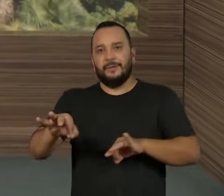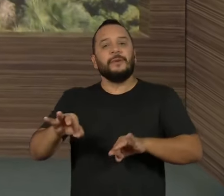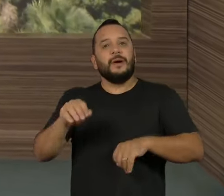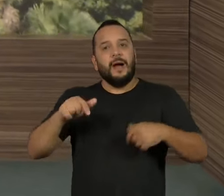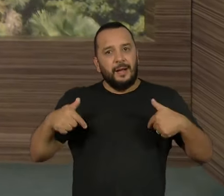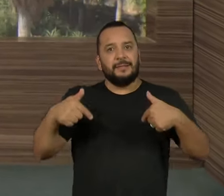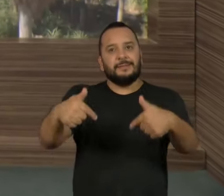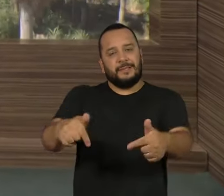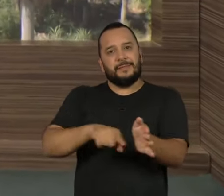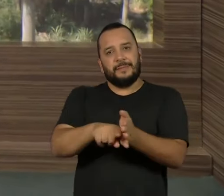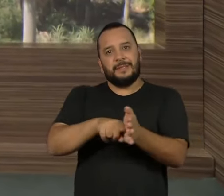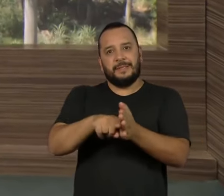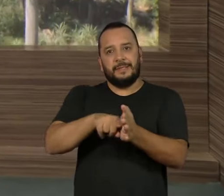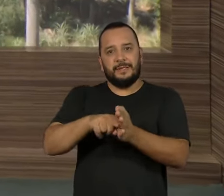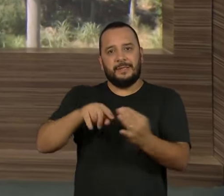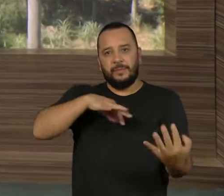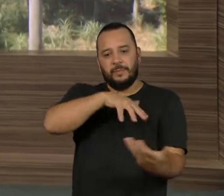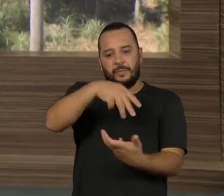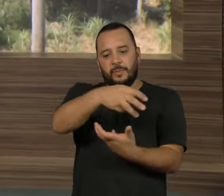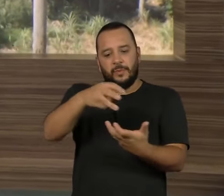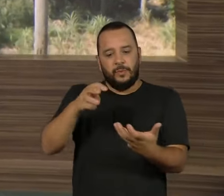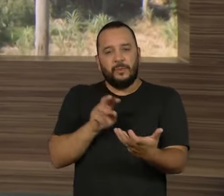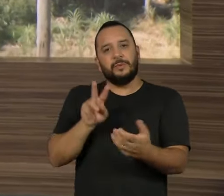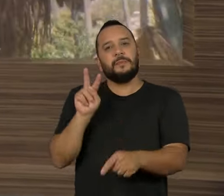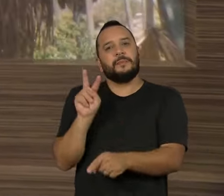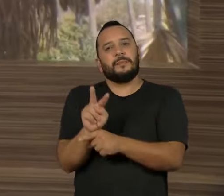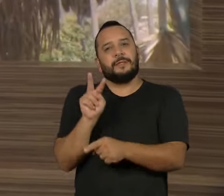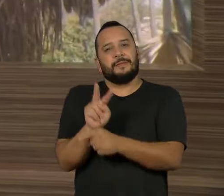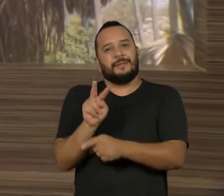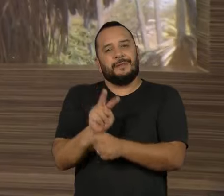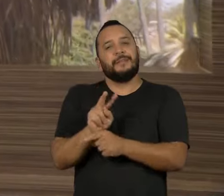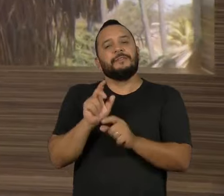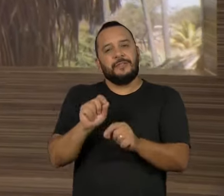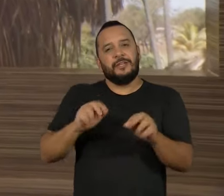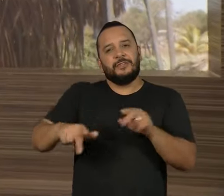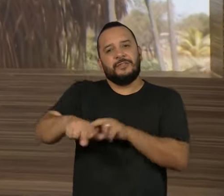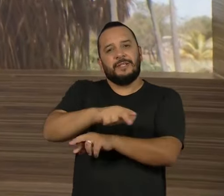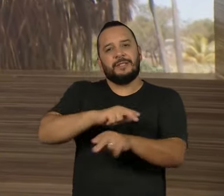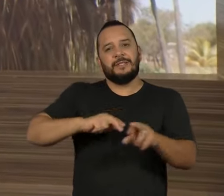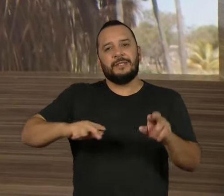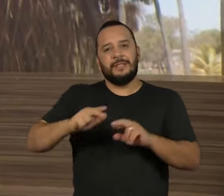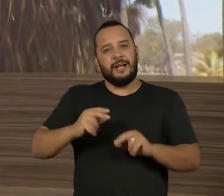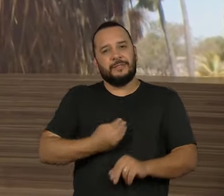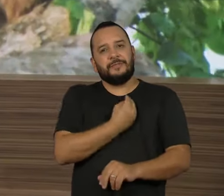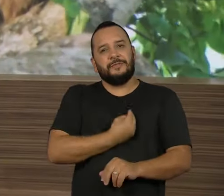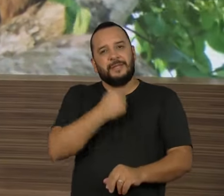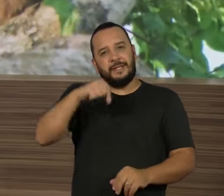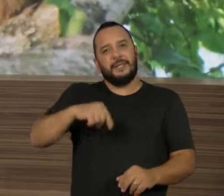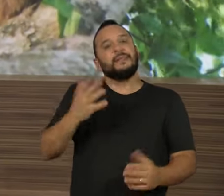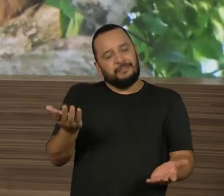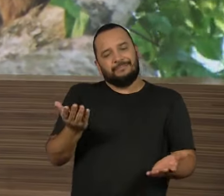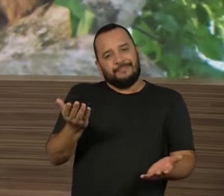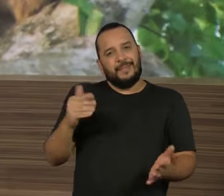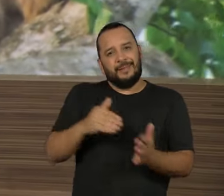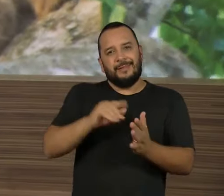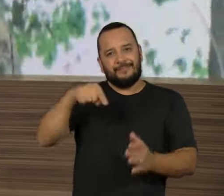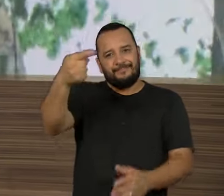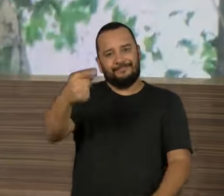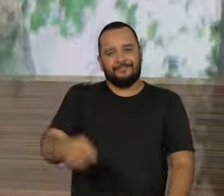pesquisas por um mundo que respeite e preserve a diversidade de formas de vida na Terra. Até lá!